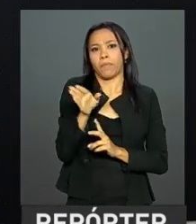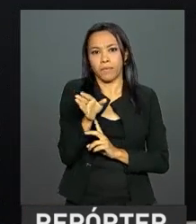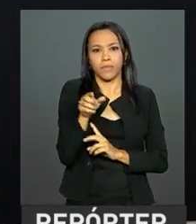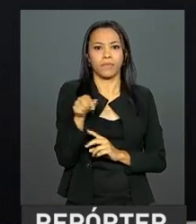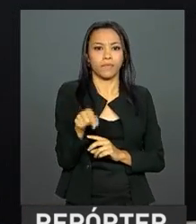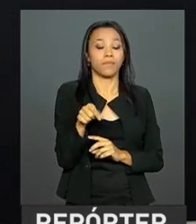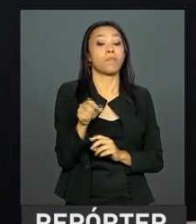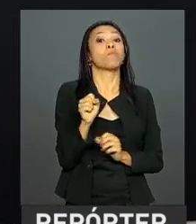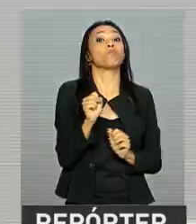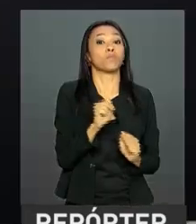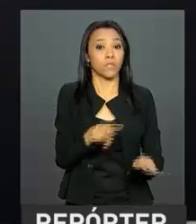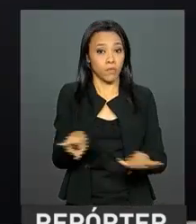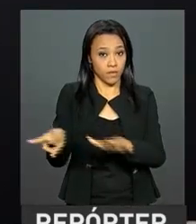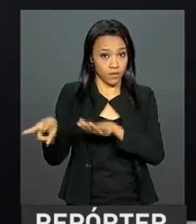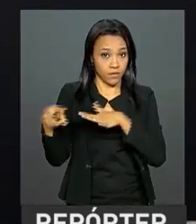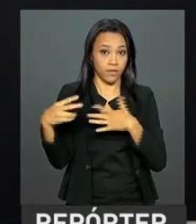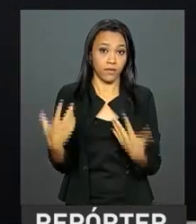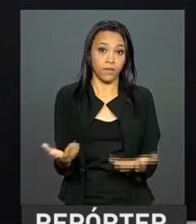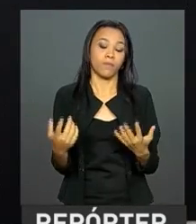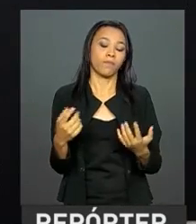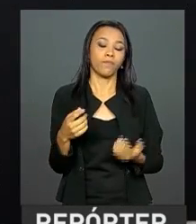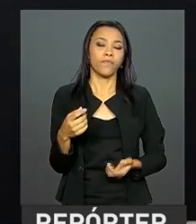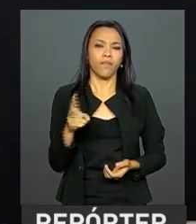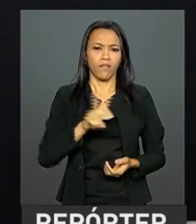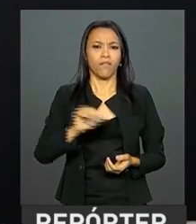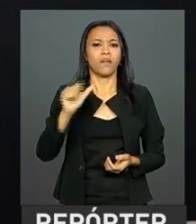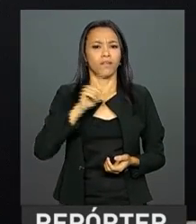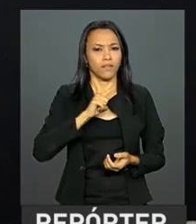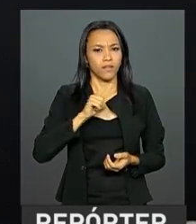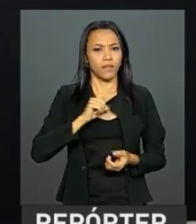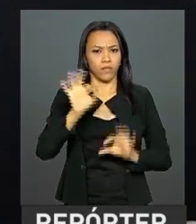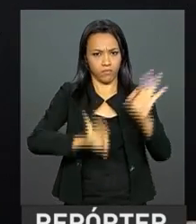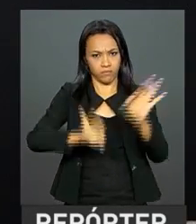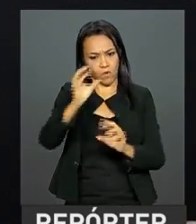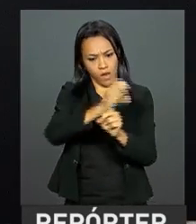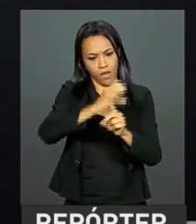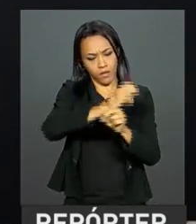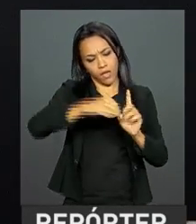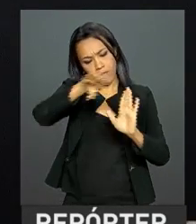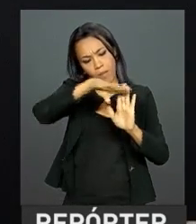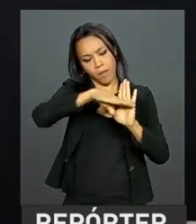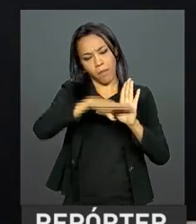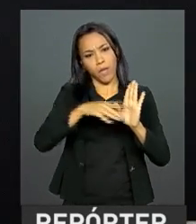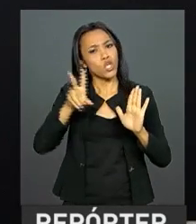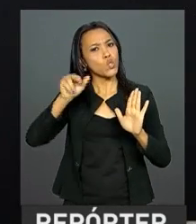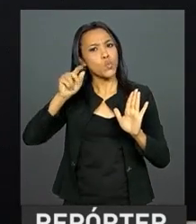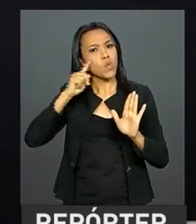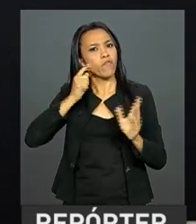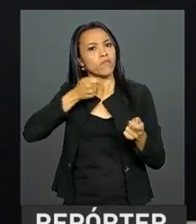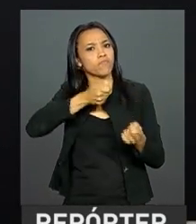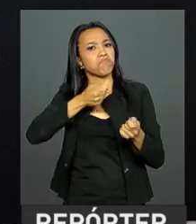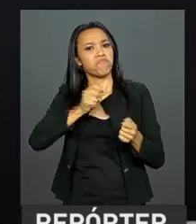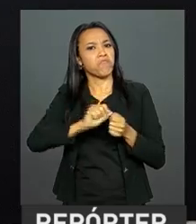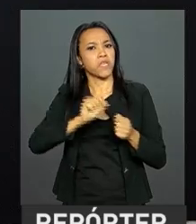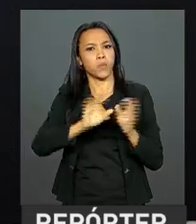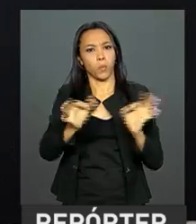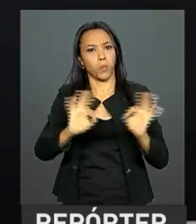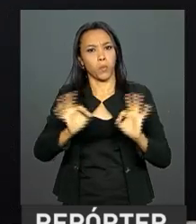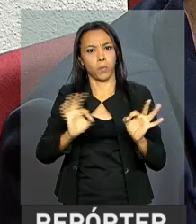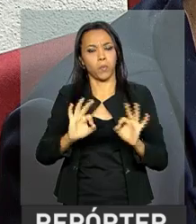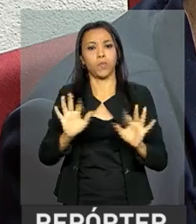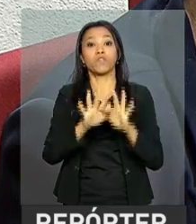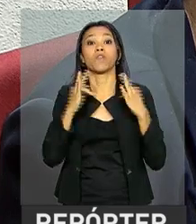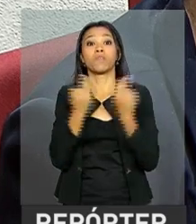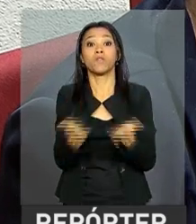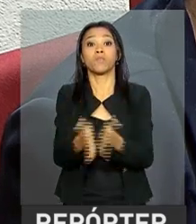visitas por semana e vai ter uma uma escala nunca que nunca foi tentada no Brasil de acompanhamento das famílias mais